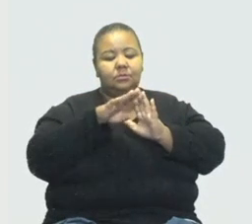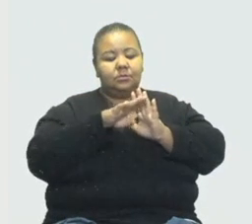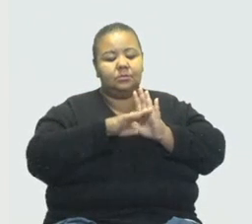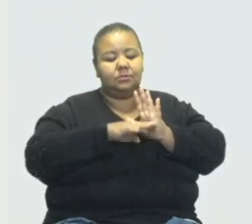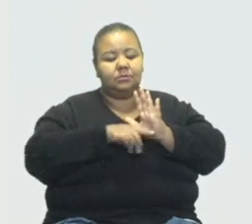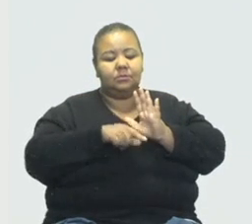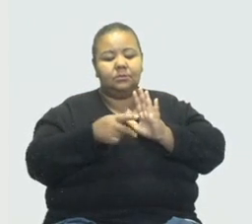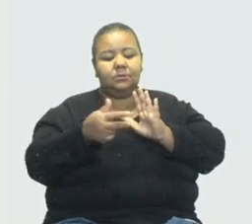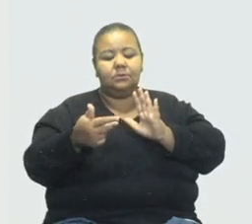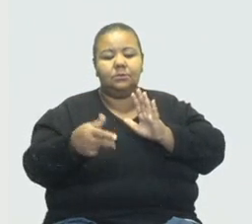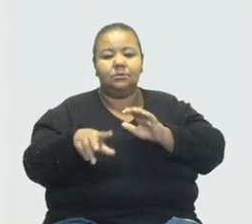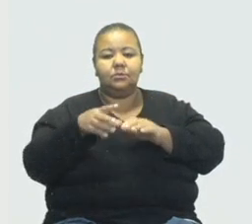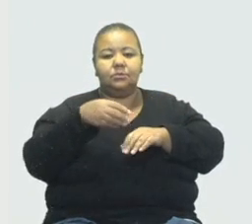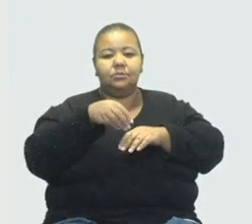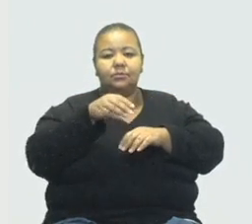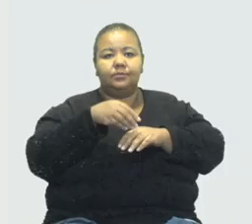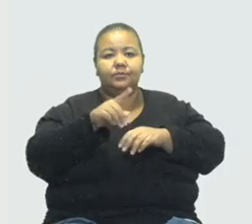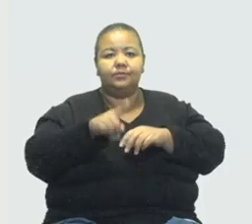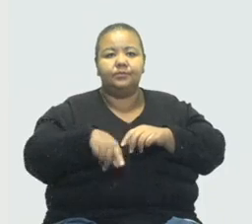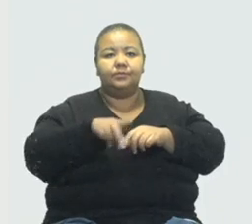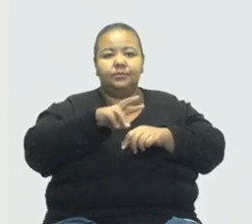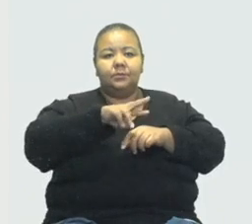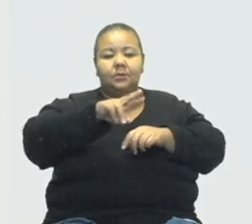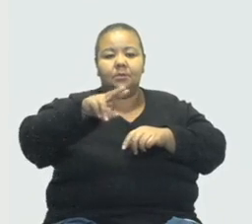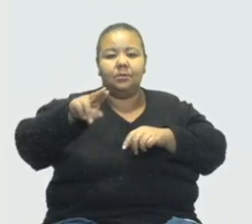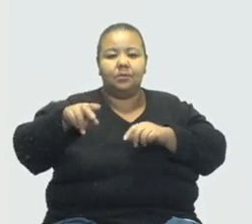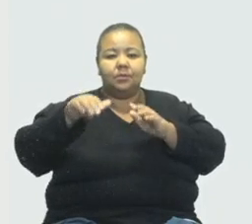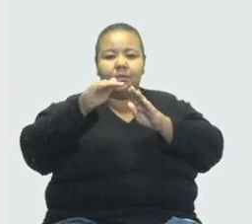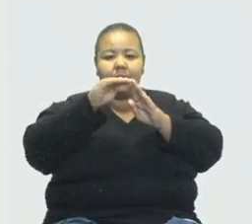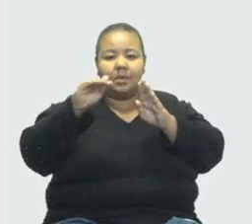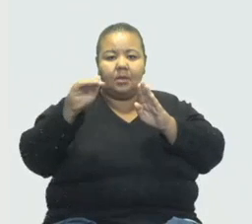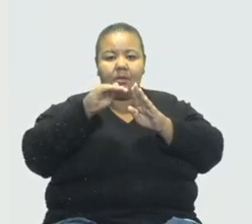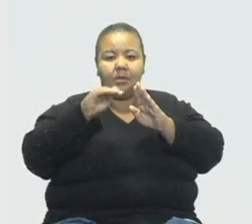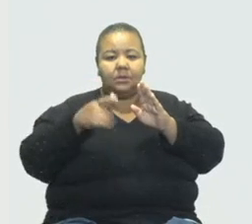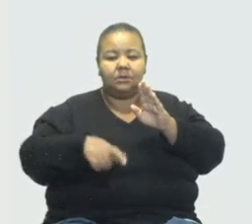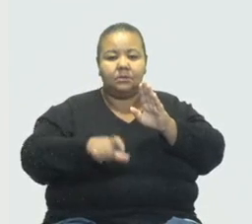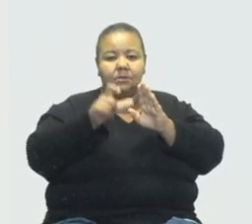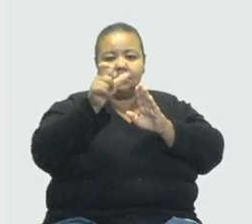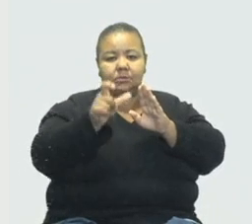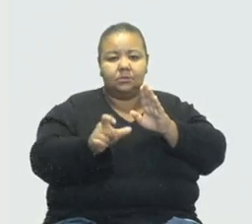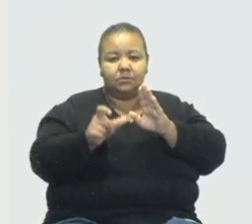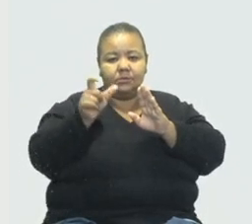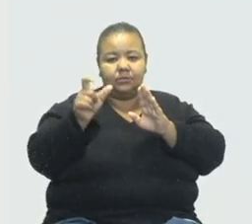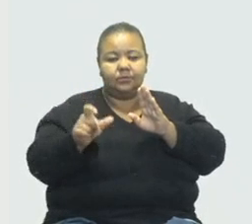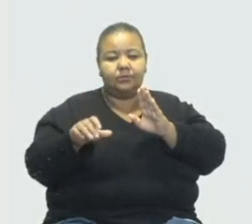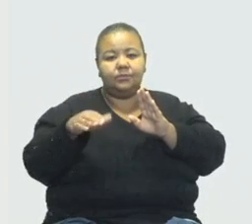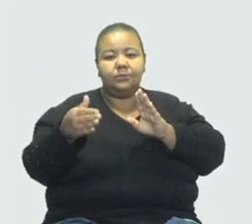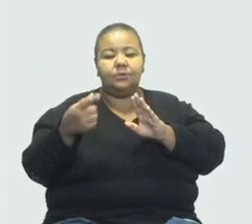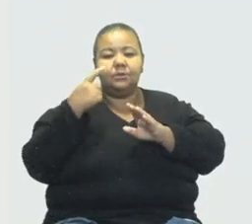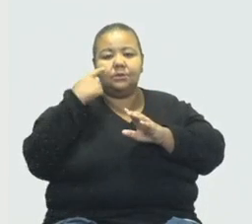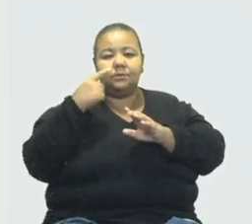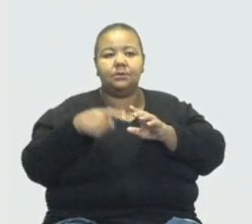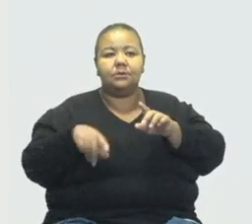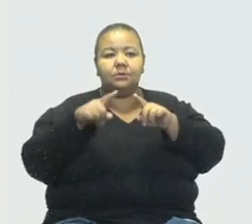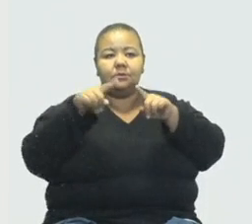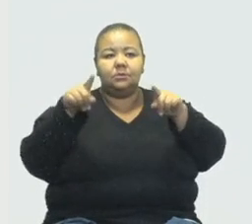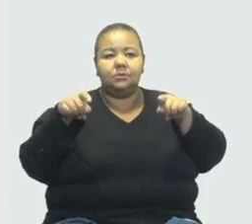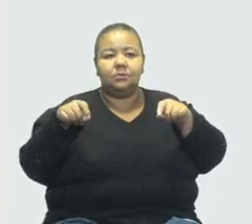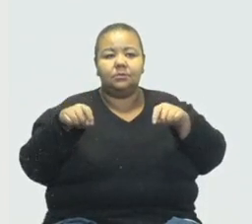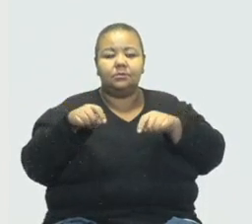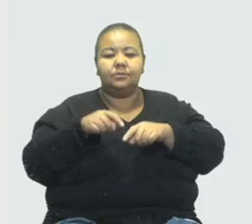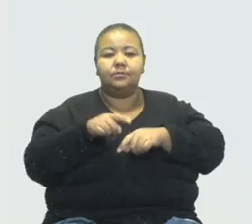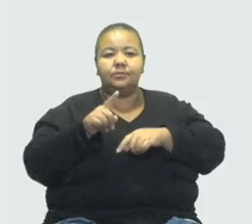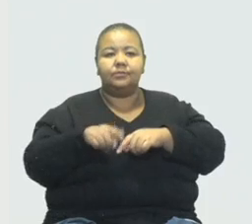elementos dispostos em M linhas e N colunas. Então, quando nós pensamos numa matriz,